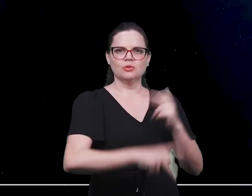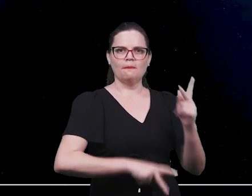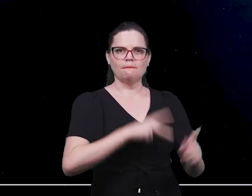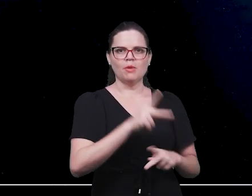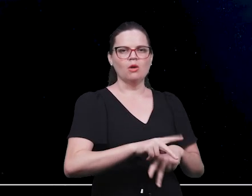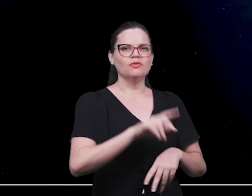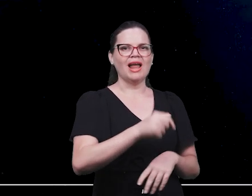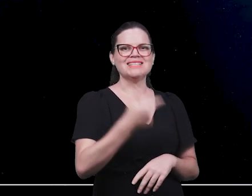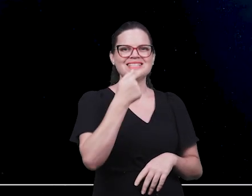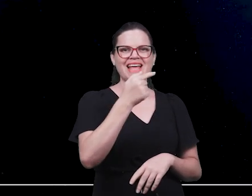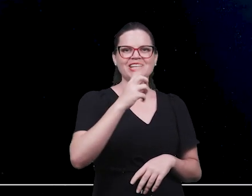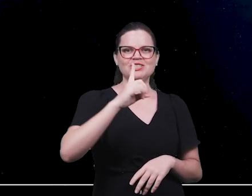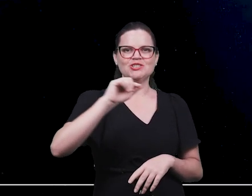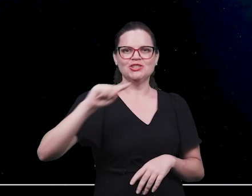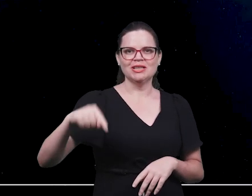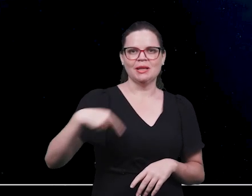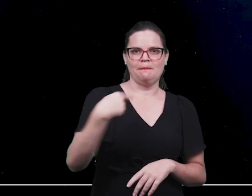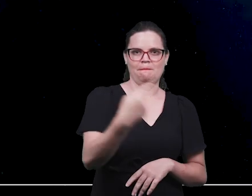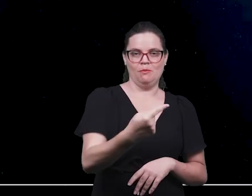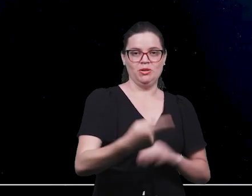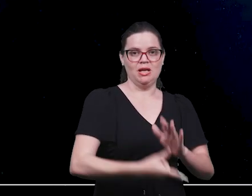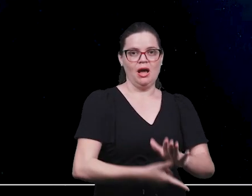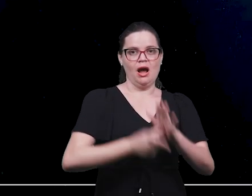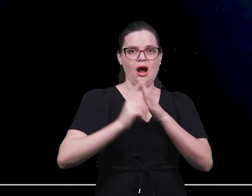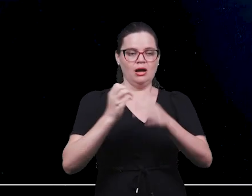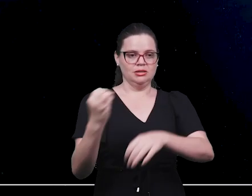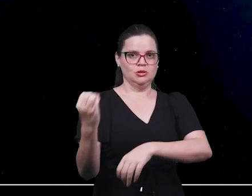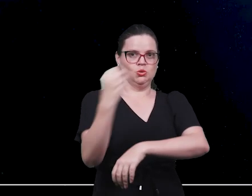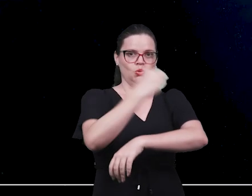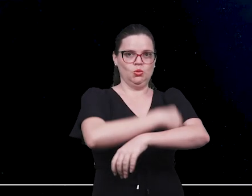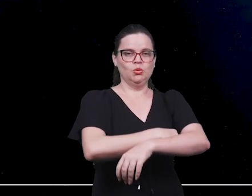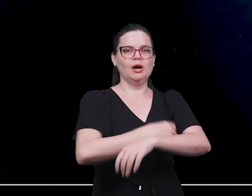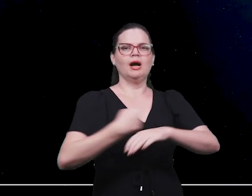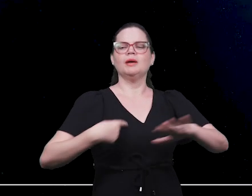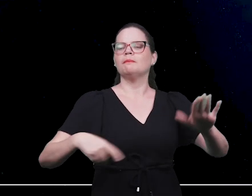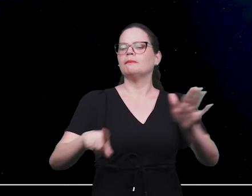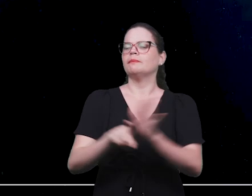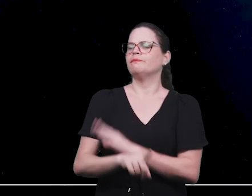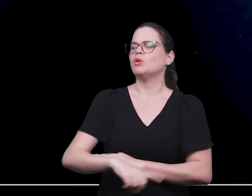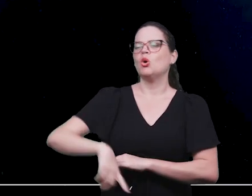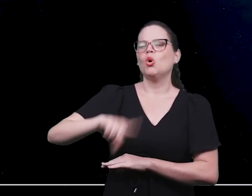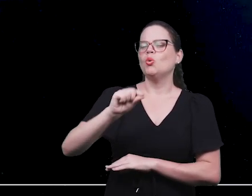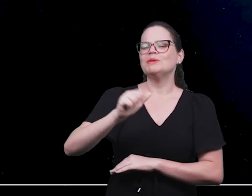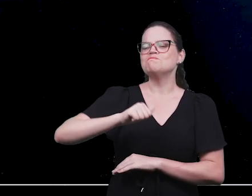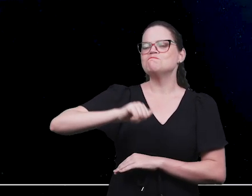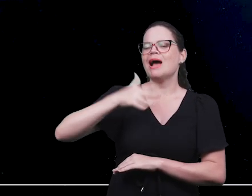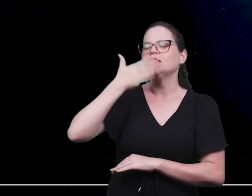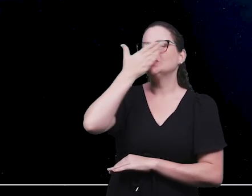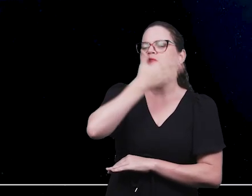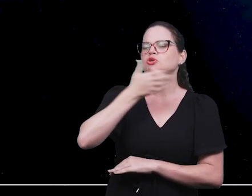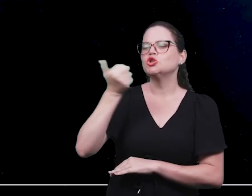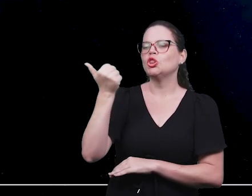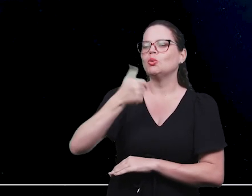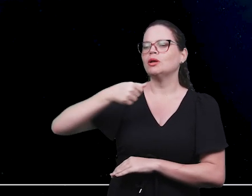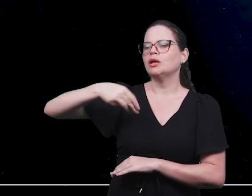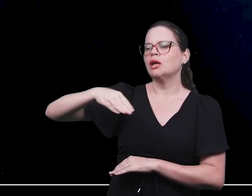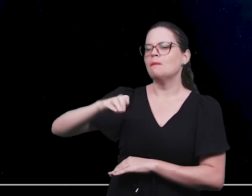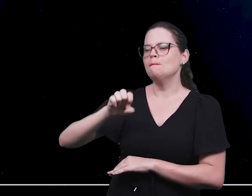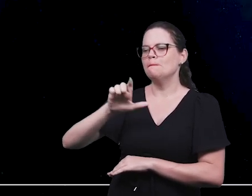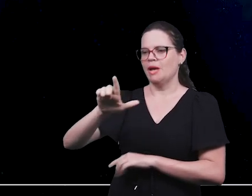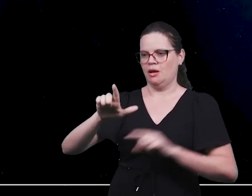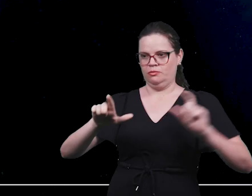ao 7º dia, antes de se pôr o sol, que coisa há mais doce do que o mel, e que coisa há